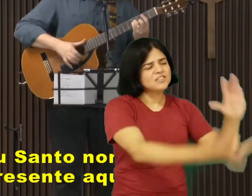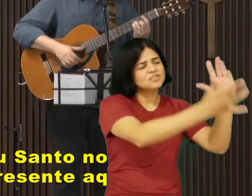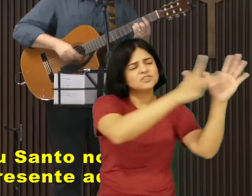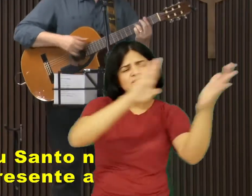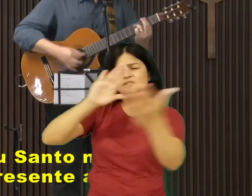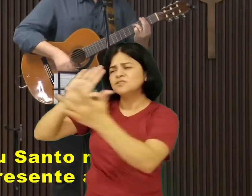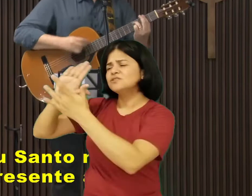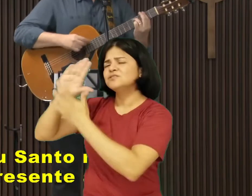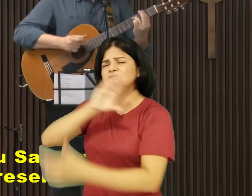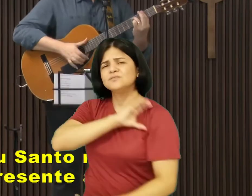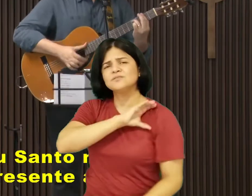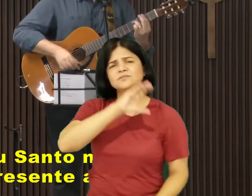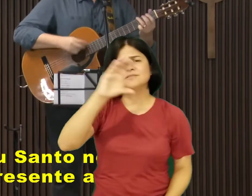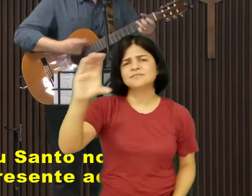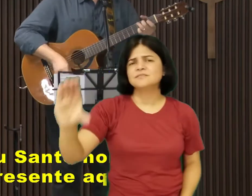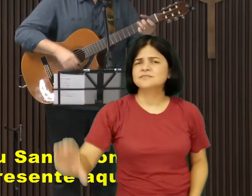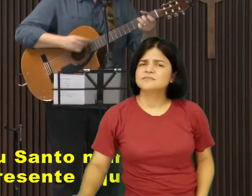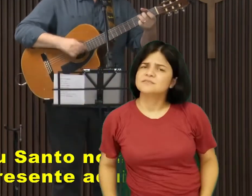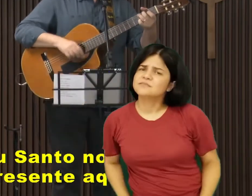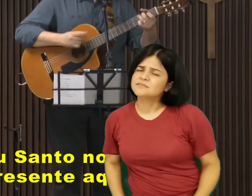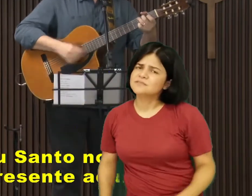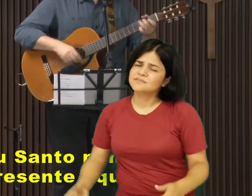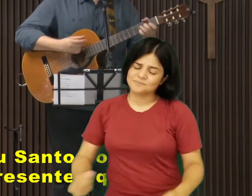Cristo Jesus,